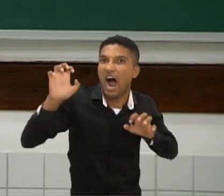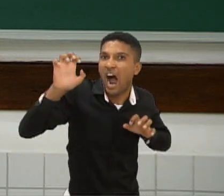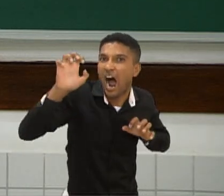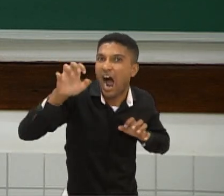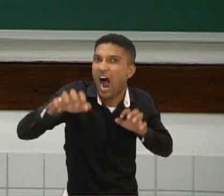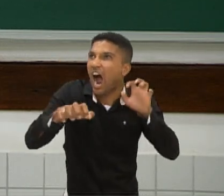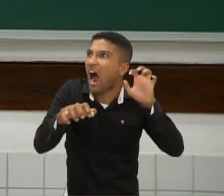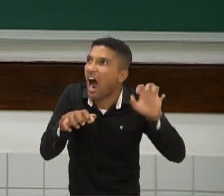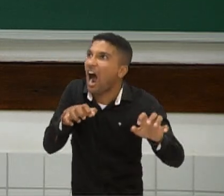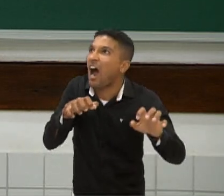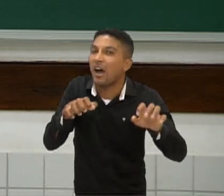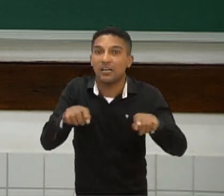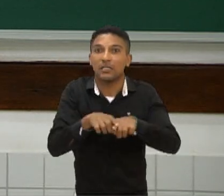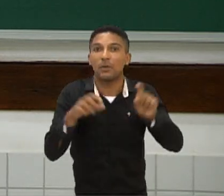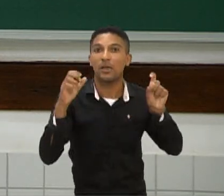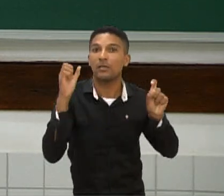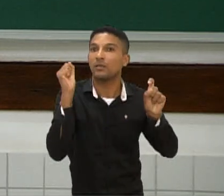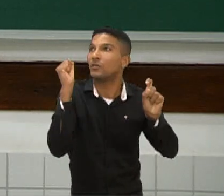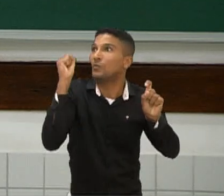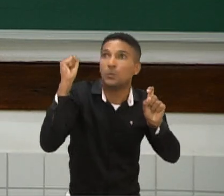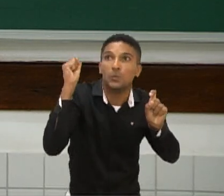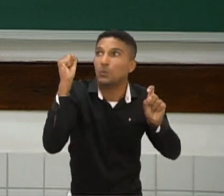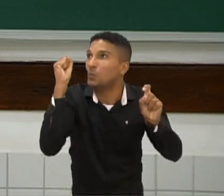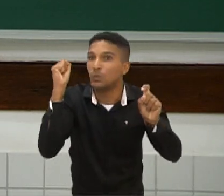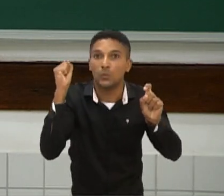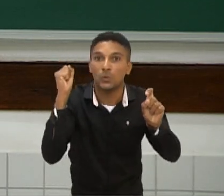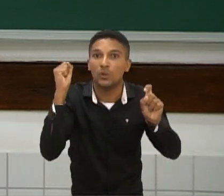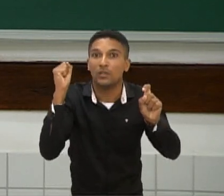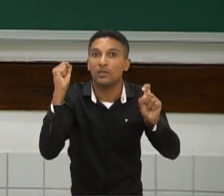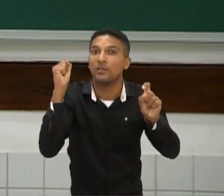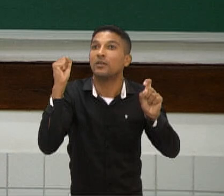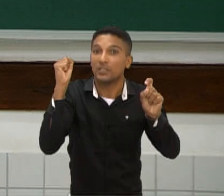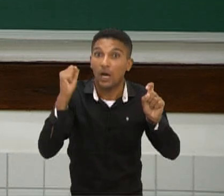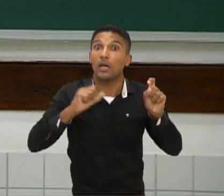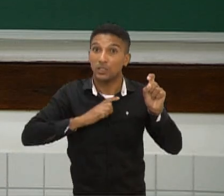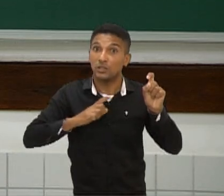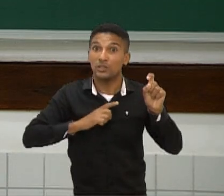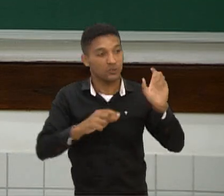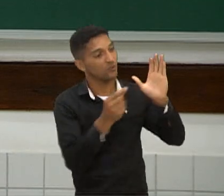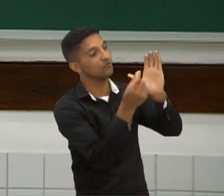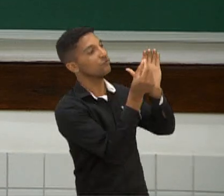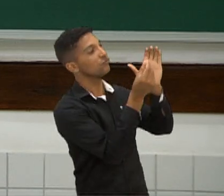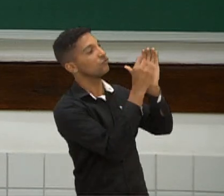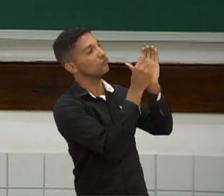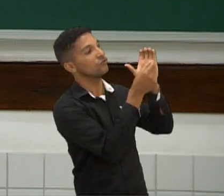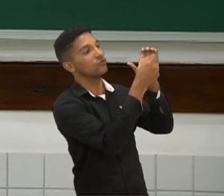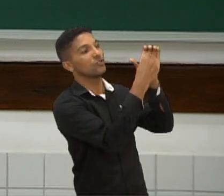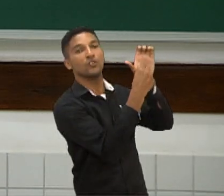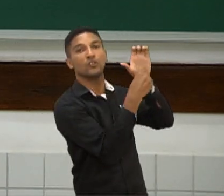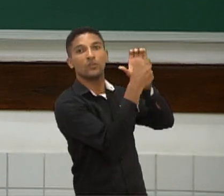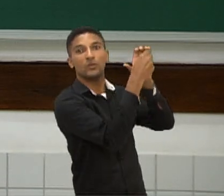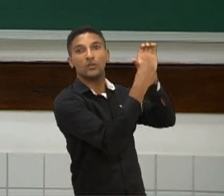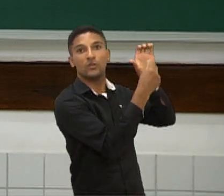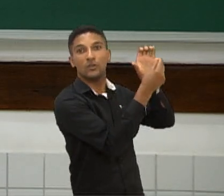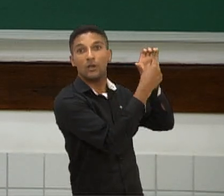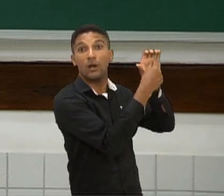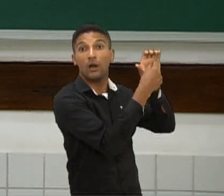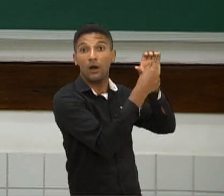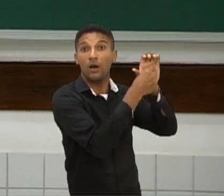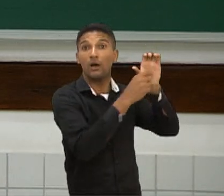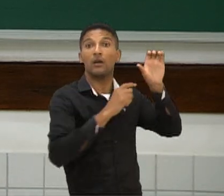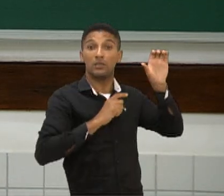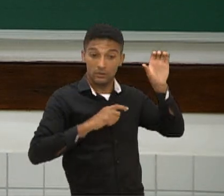absolutas, mas dentro das figuras que eles deixaram para nós, que o tempo nos deixou, conseguimos perceber que os seres humanos